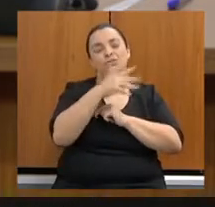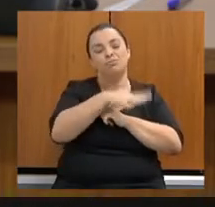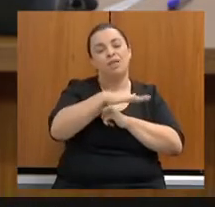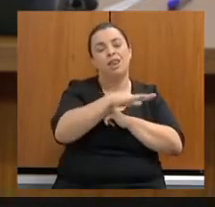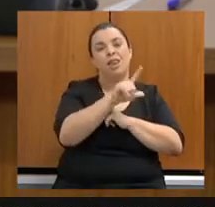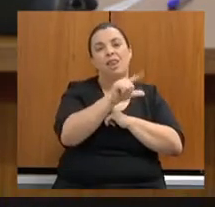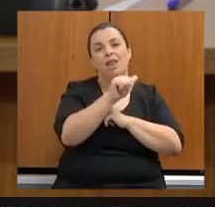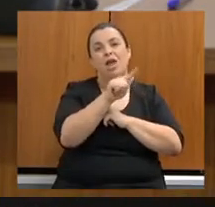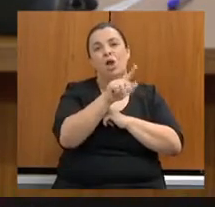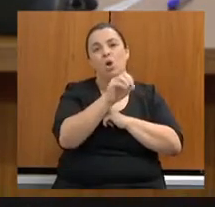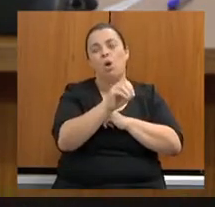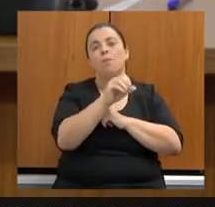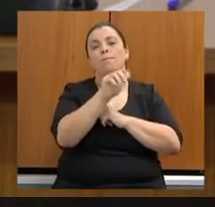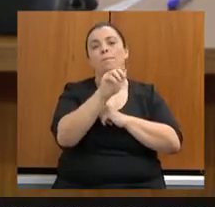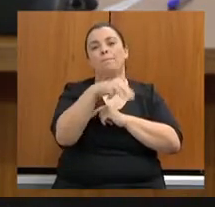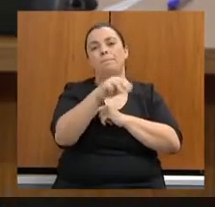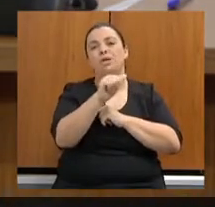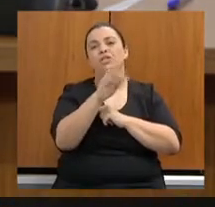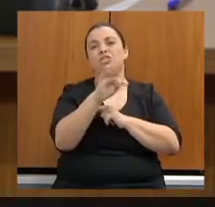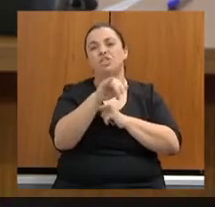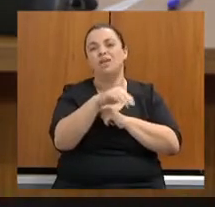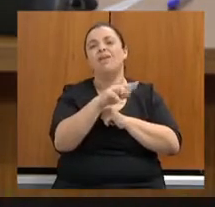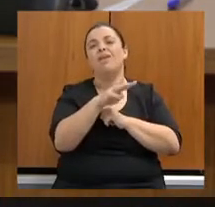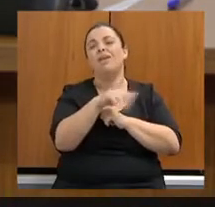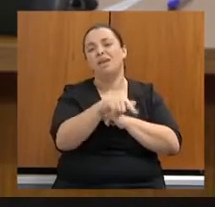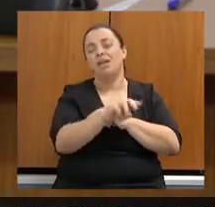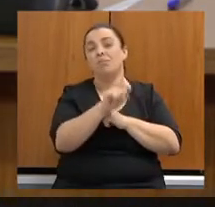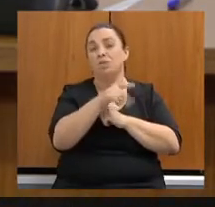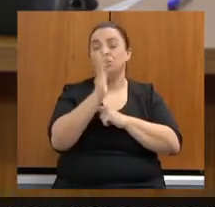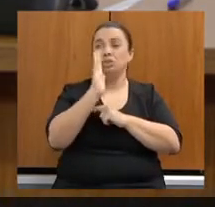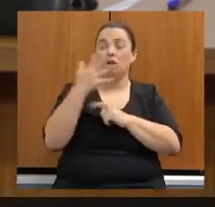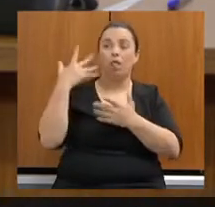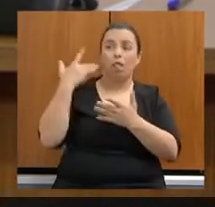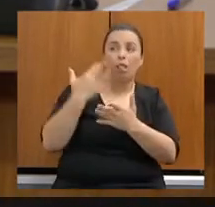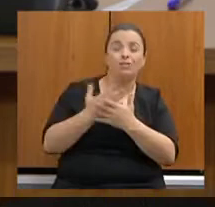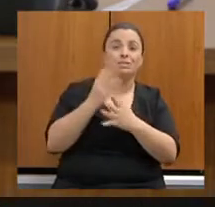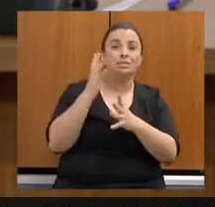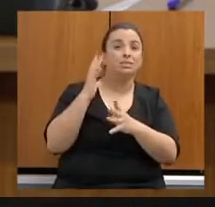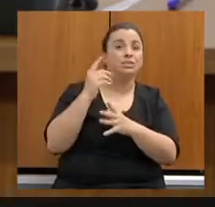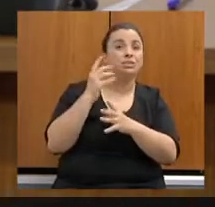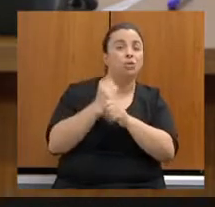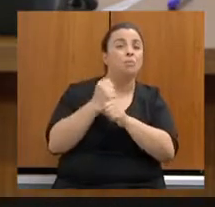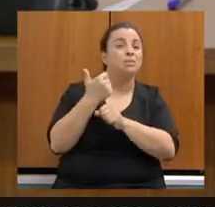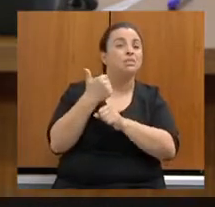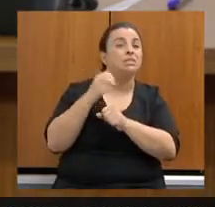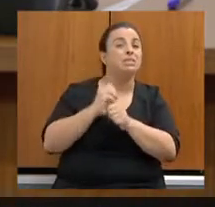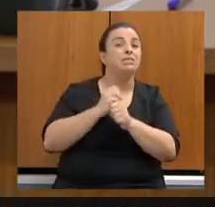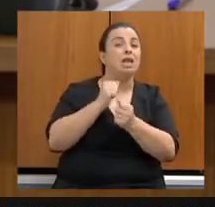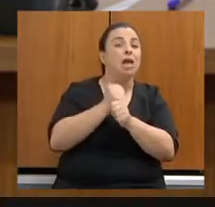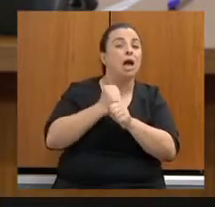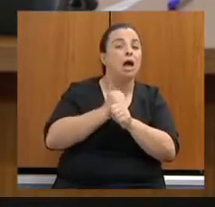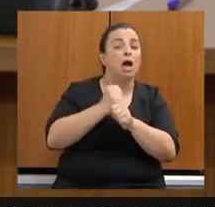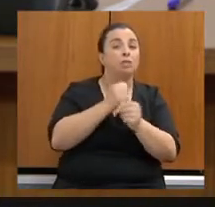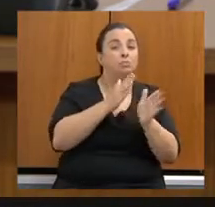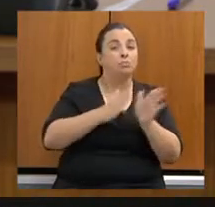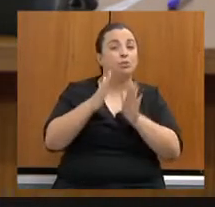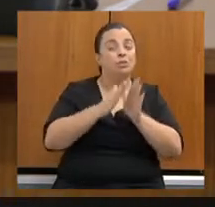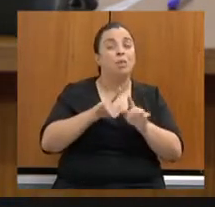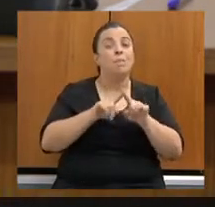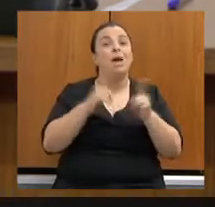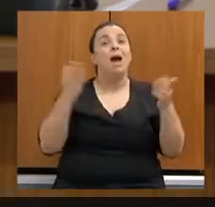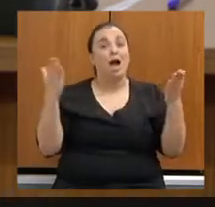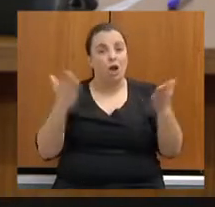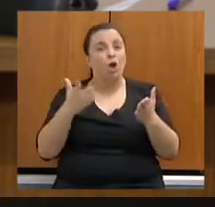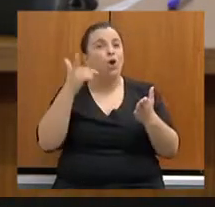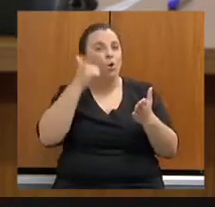e agora após 100 anos produzindo esse produtores vão poder regularizar se você já arias só no município de